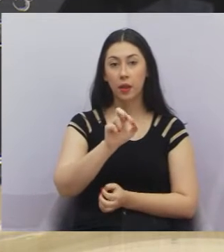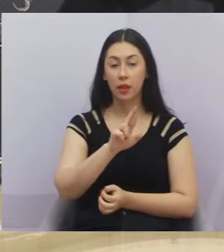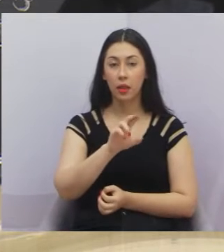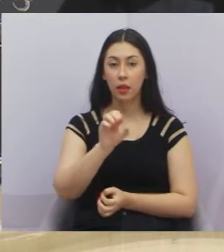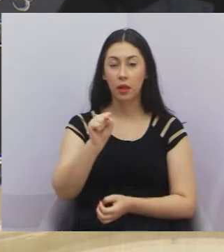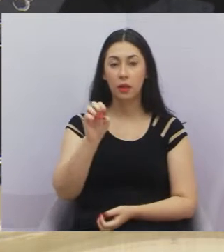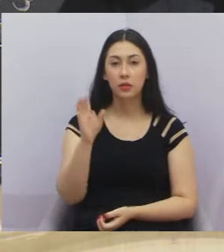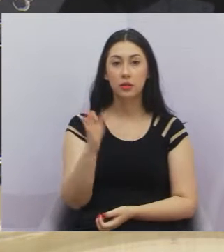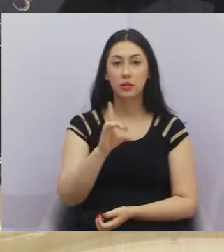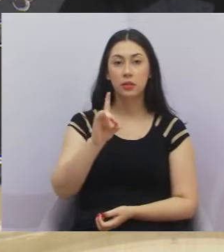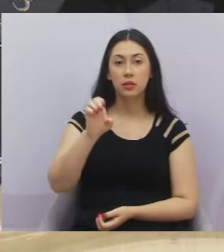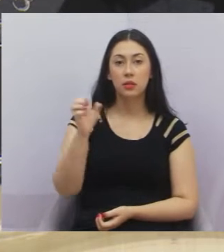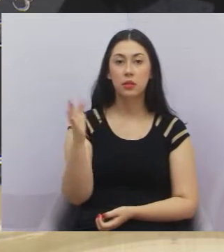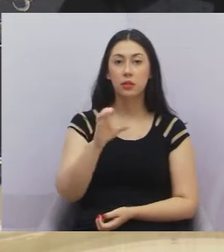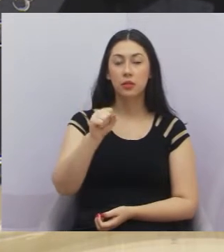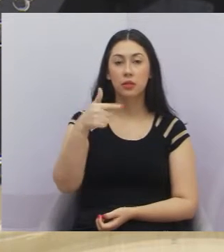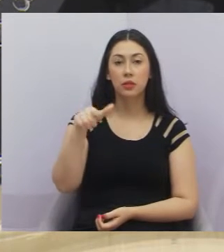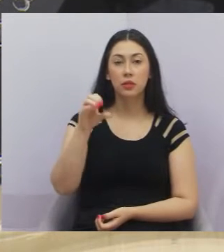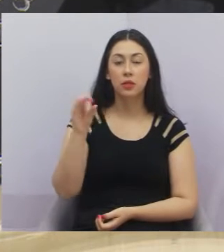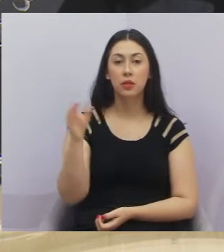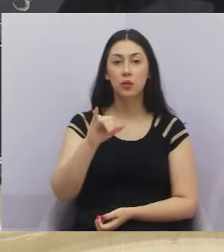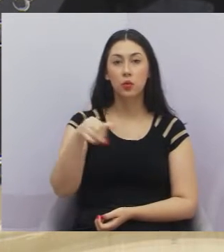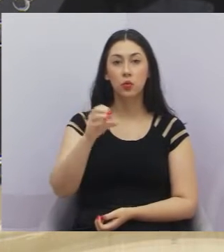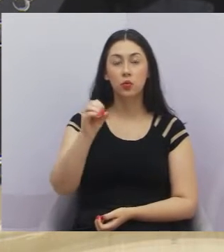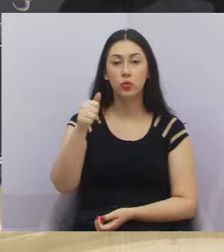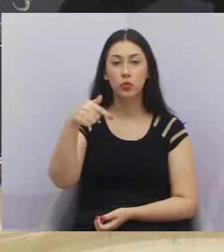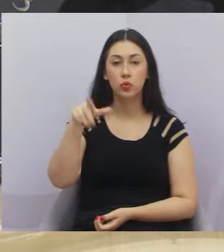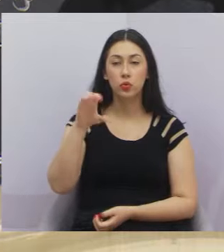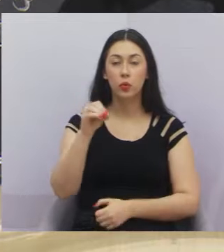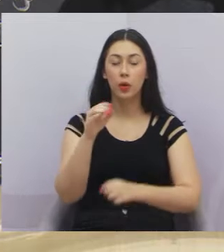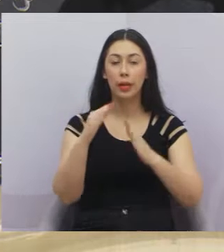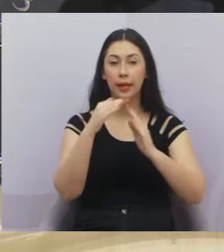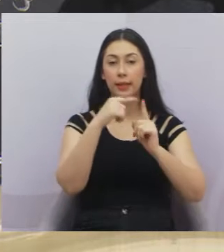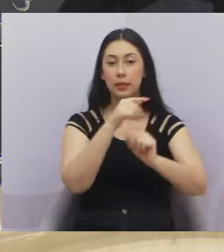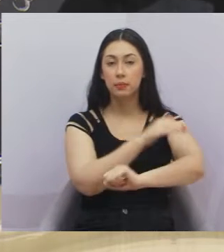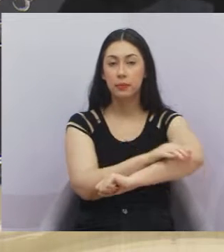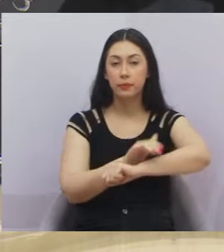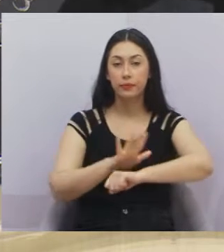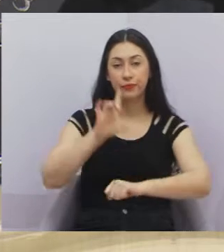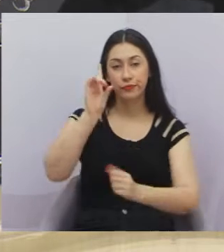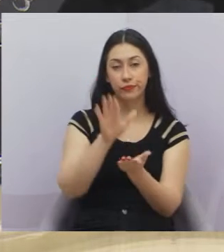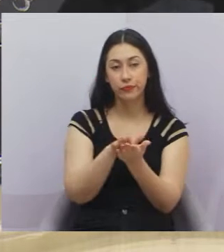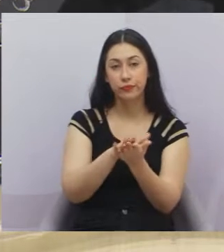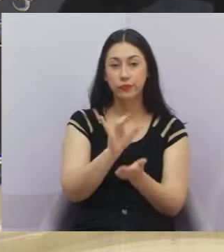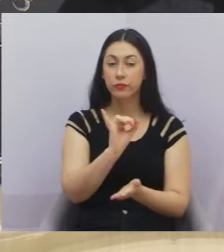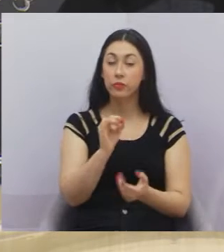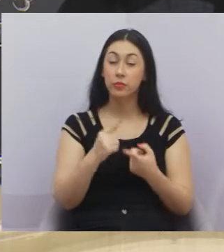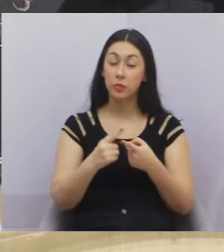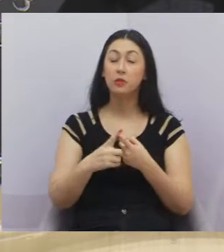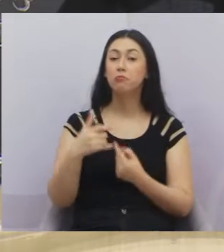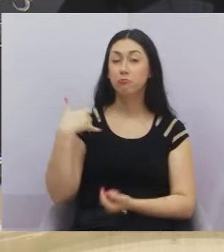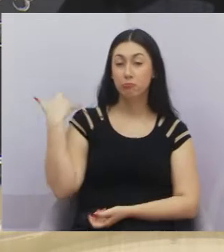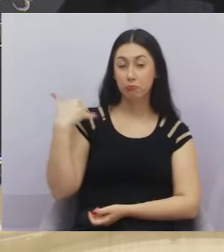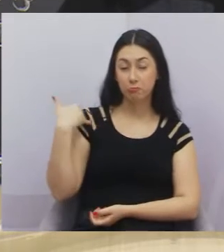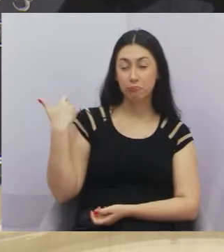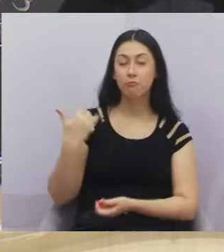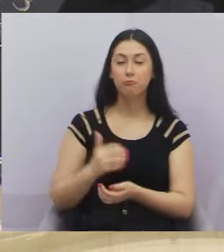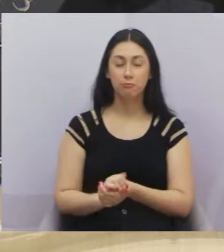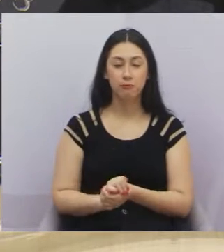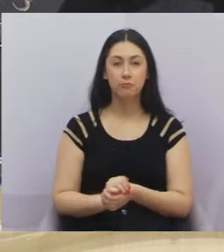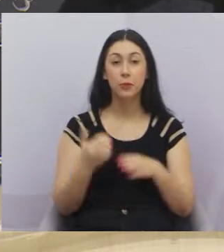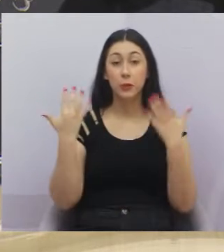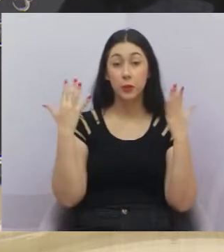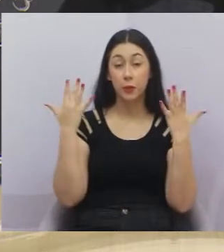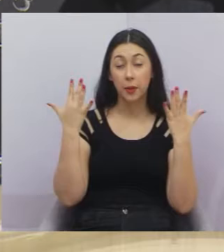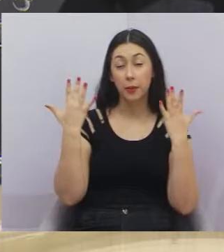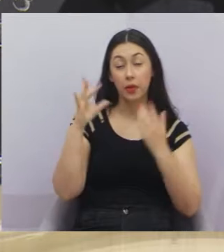filiada à Igreja Evangélica Assembleia de Deus, Ministério de Madureira, em Jacareí, pelo transcurso do seu aniversário,